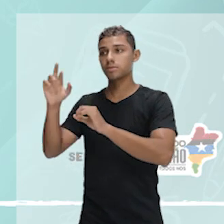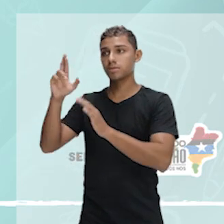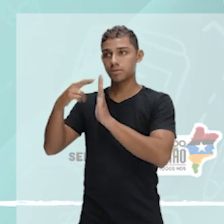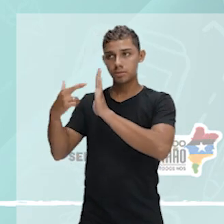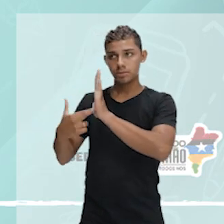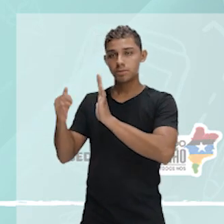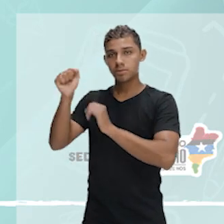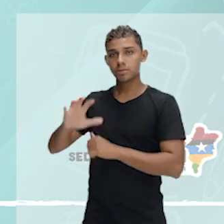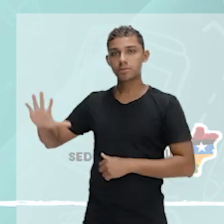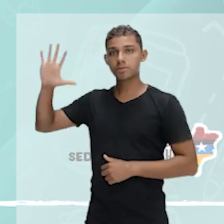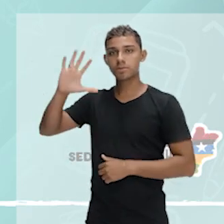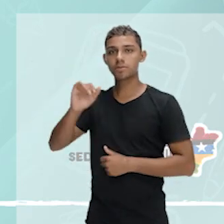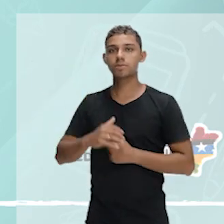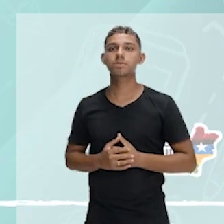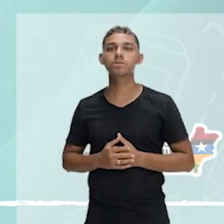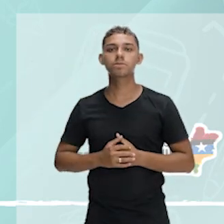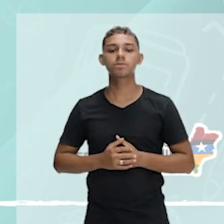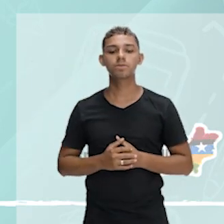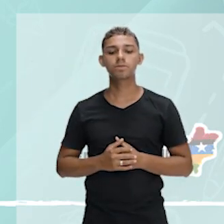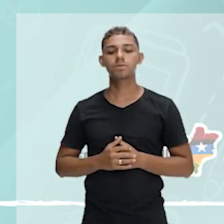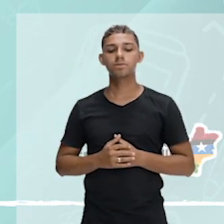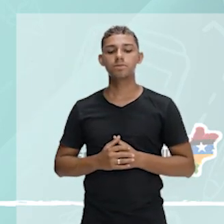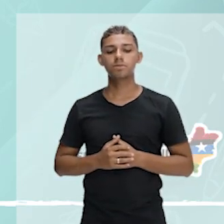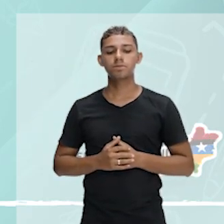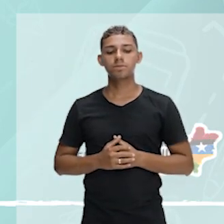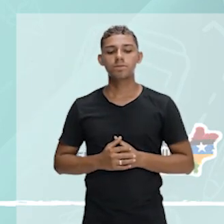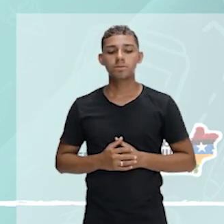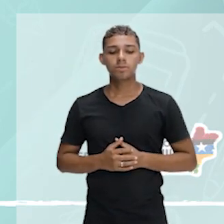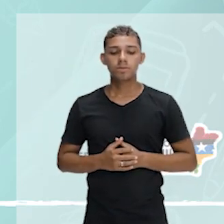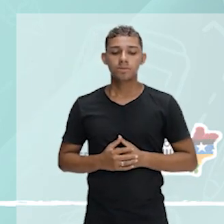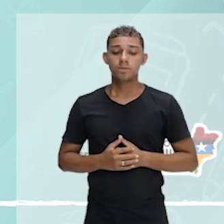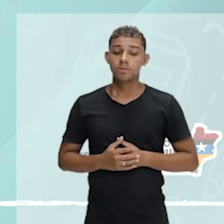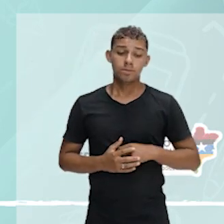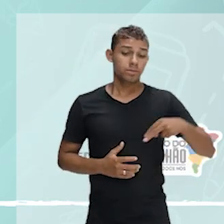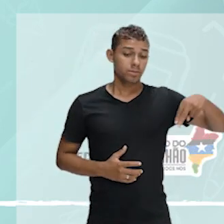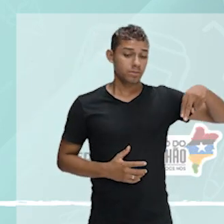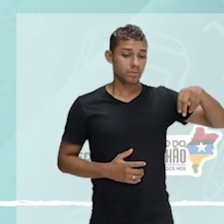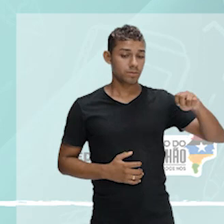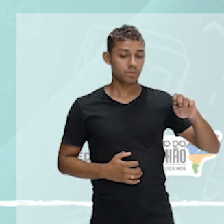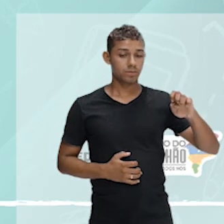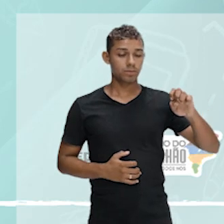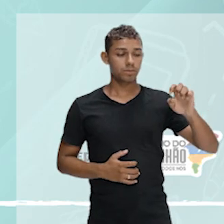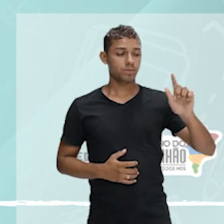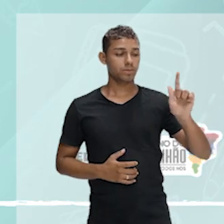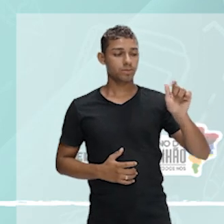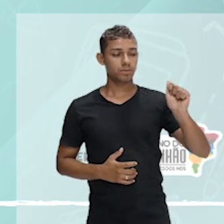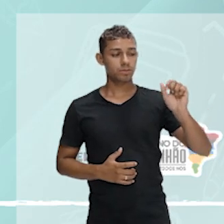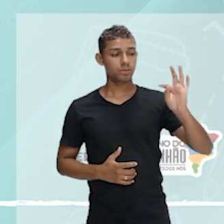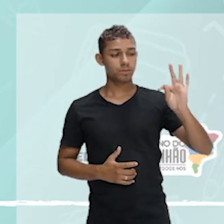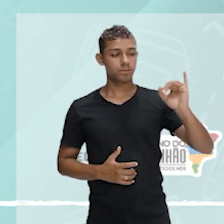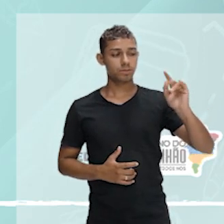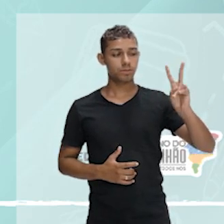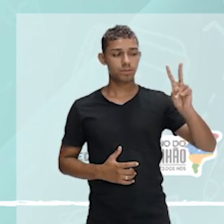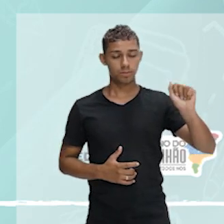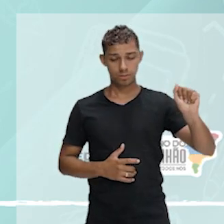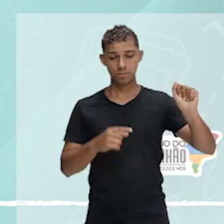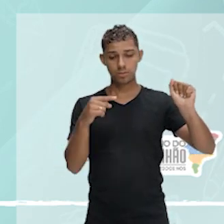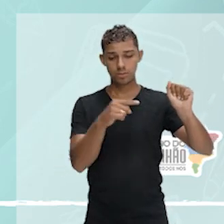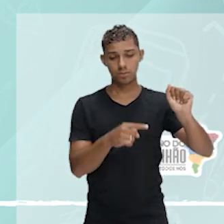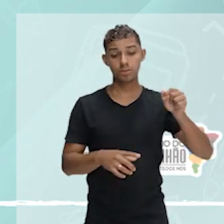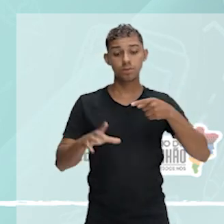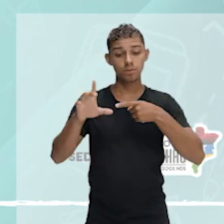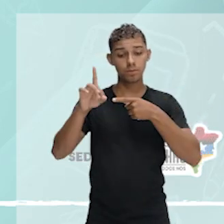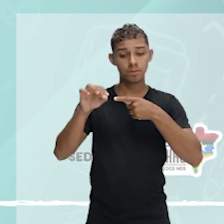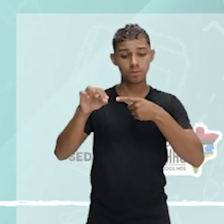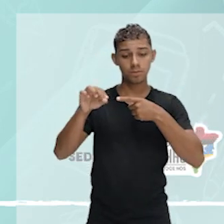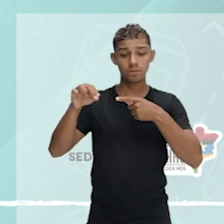até rima, tá vendo? E no caso da forma negativa, eu tenho o do not ou o don't, sendo o